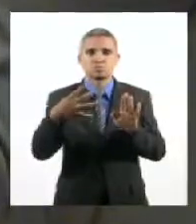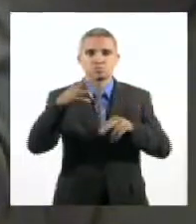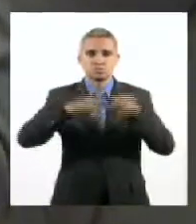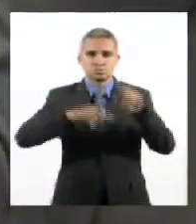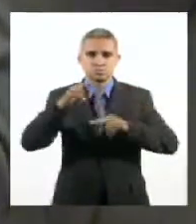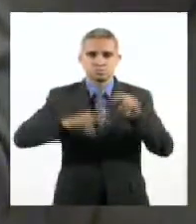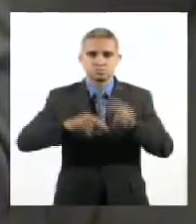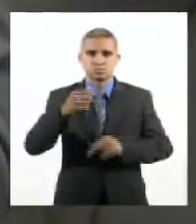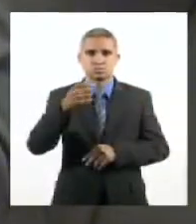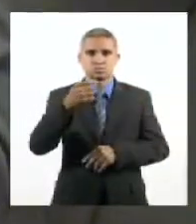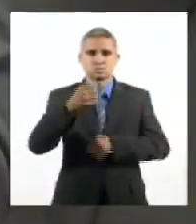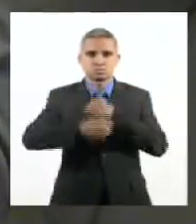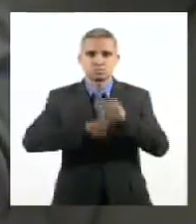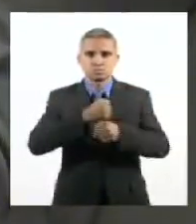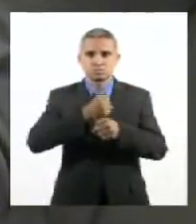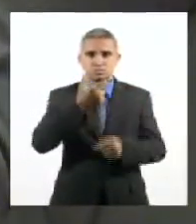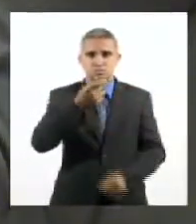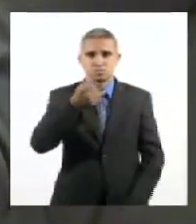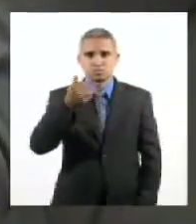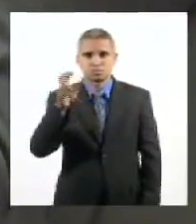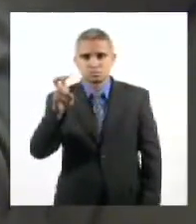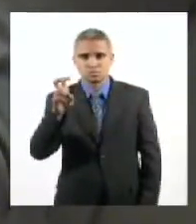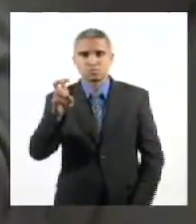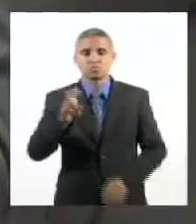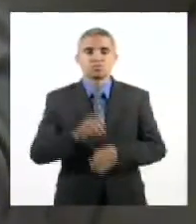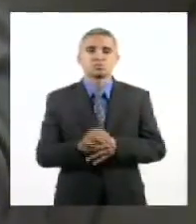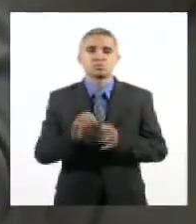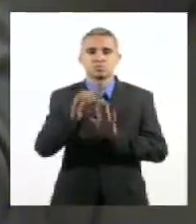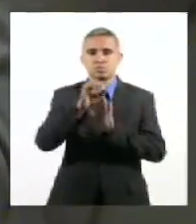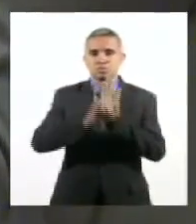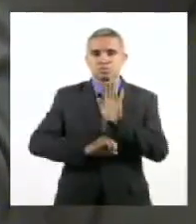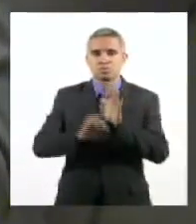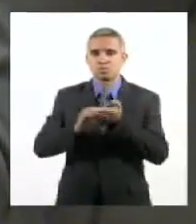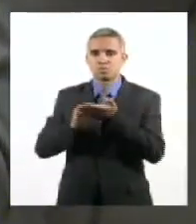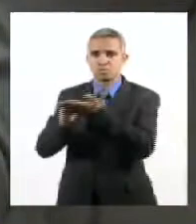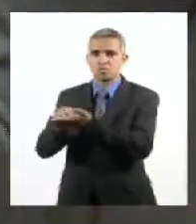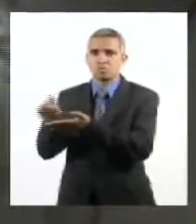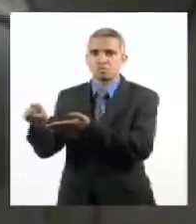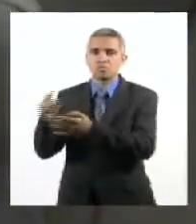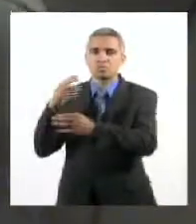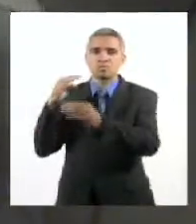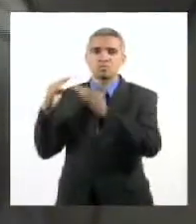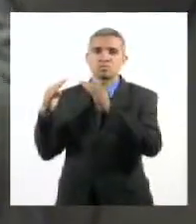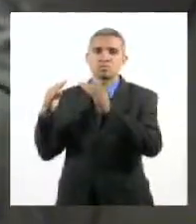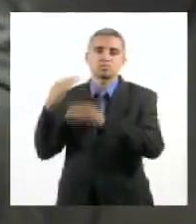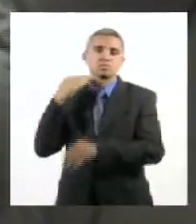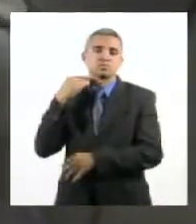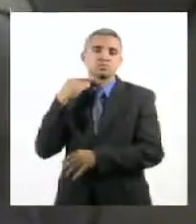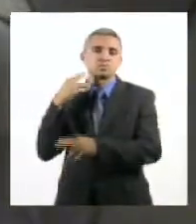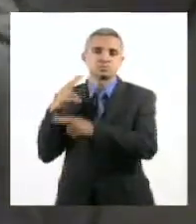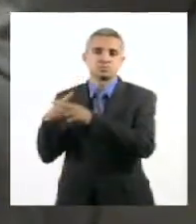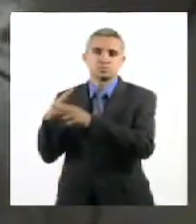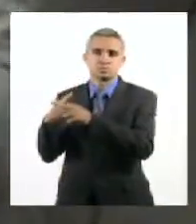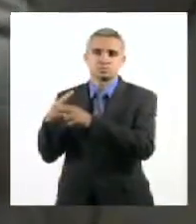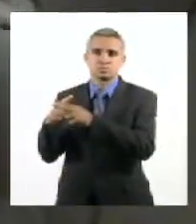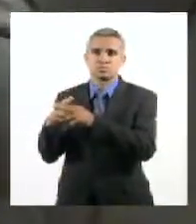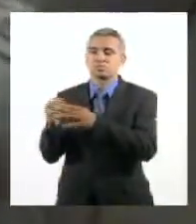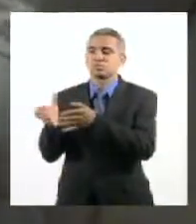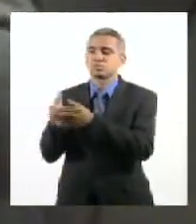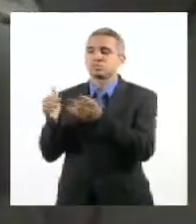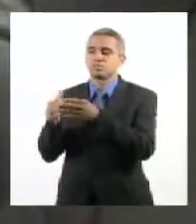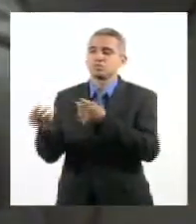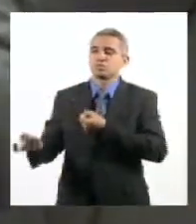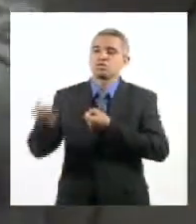24/6/2015, ele encaminhou ofício à Caixa Econômica e à Prefeitura Municipal solicitando devolução de